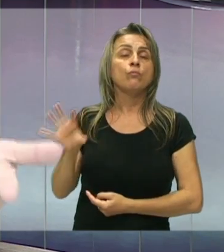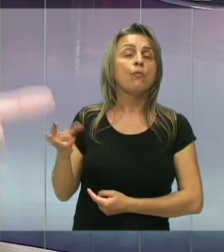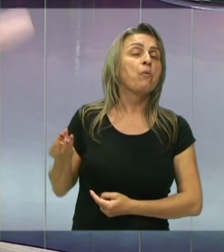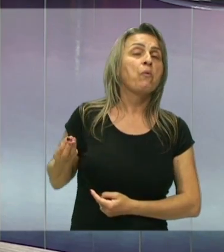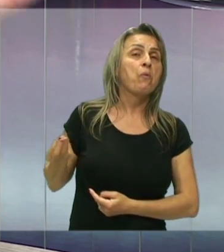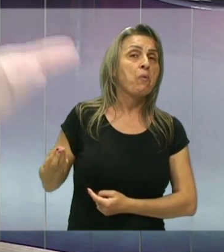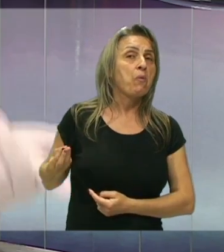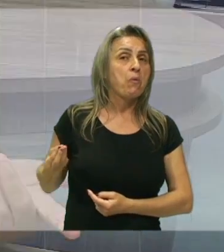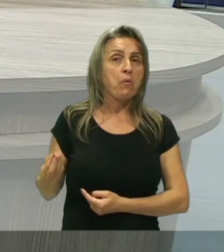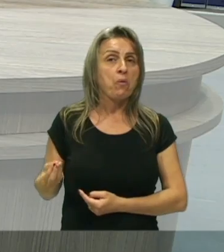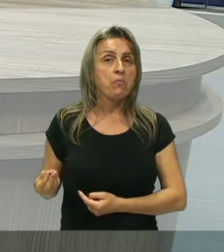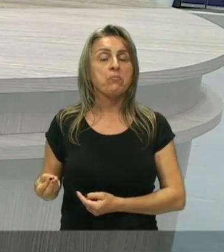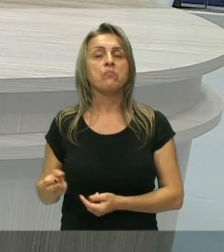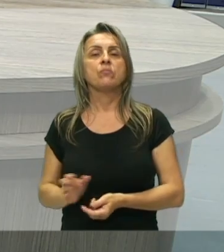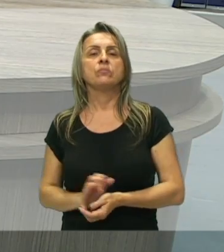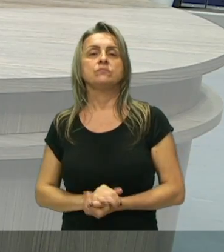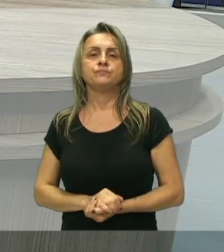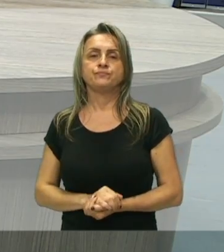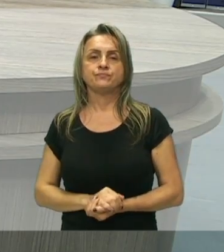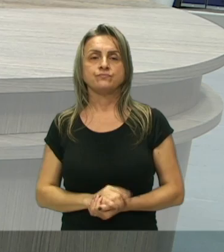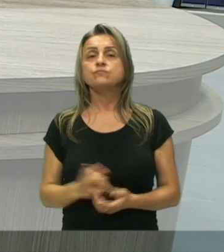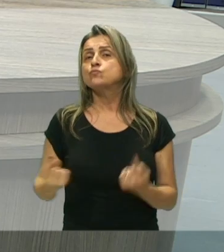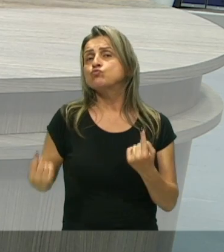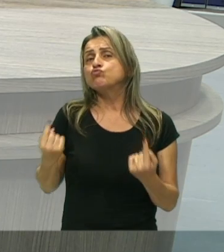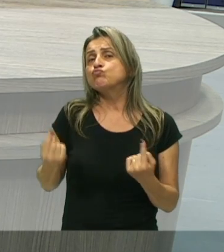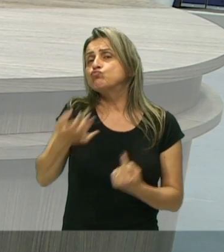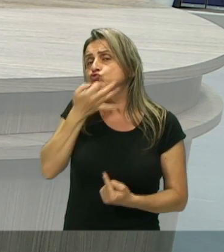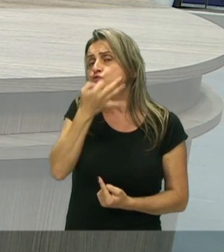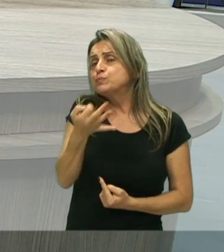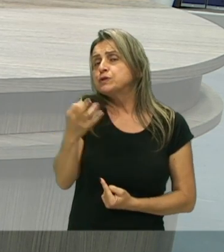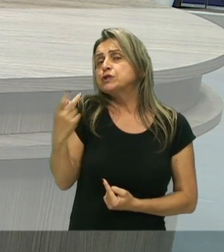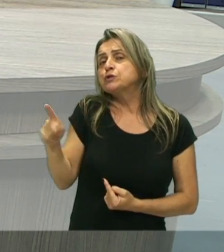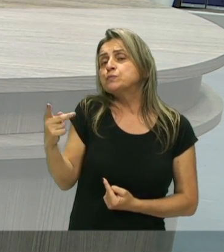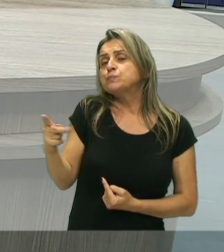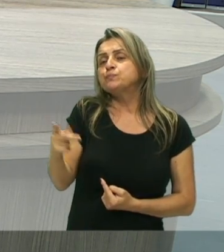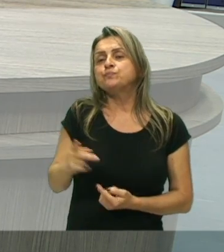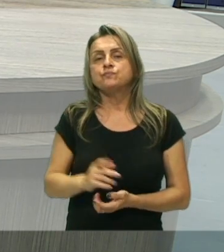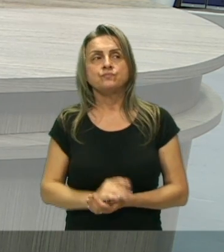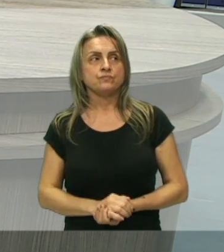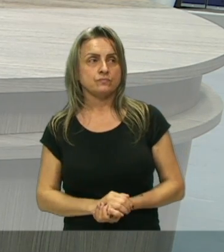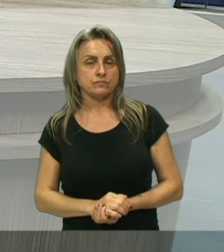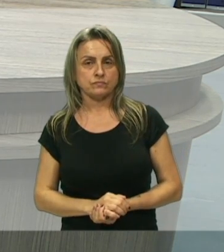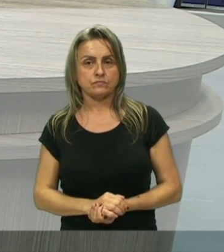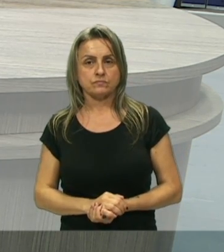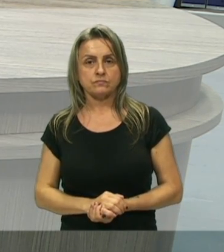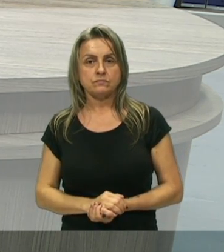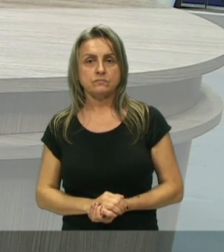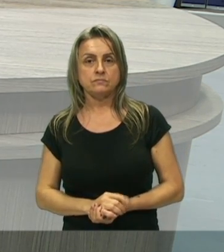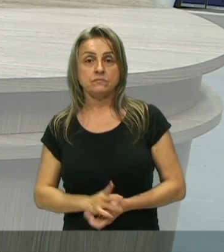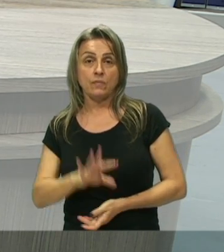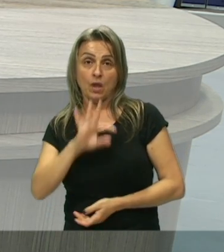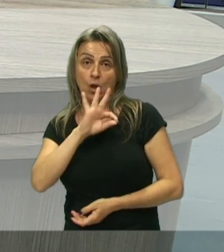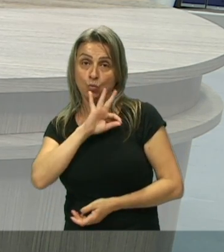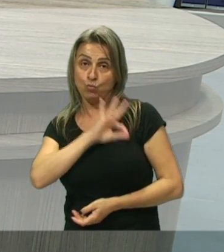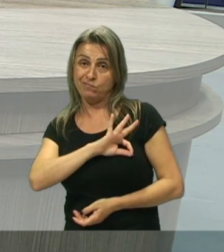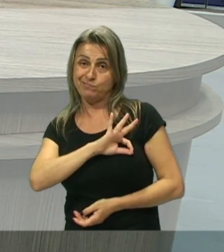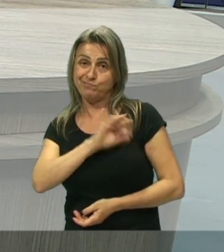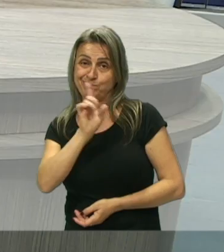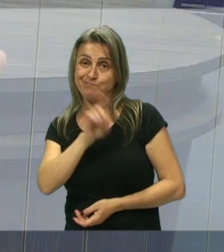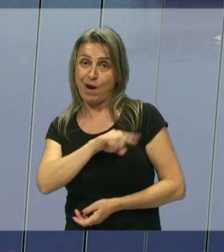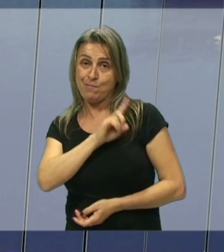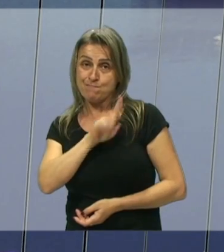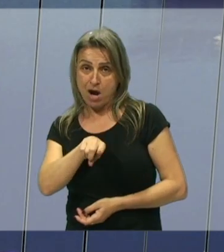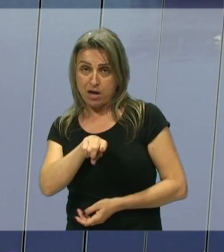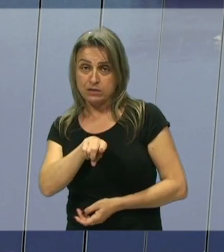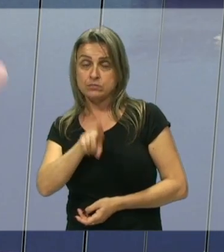e qual a posição de vocês em relação à PEC 32? O piso está suspenso. Da enfermagem, né? E é